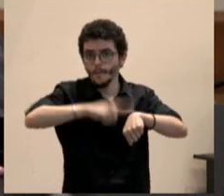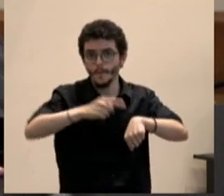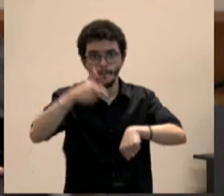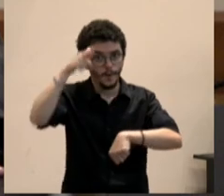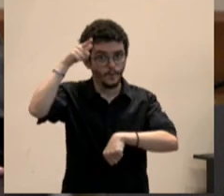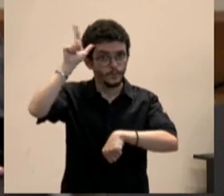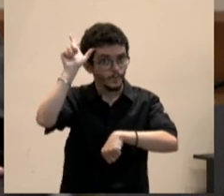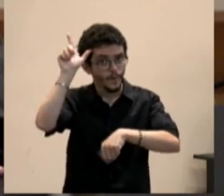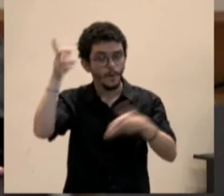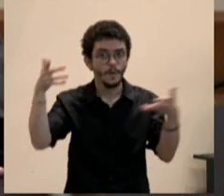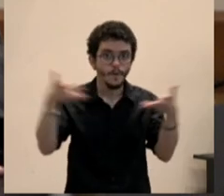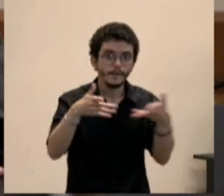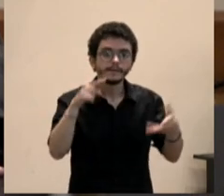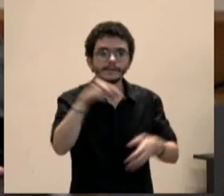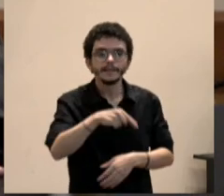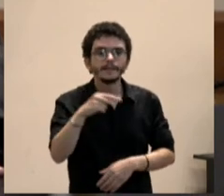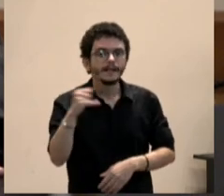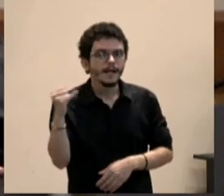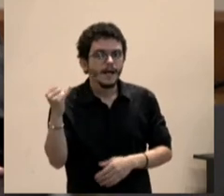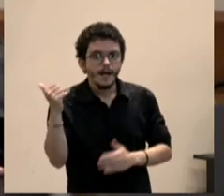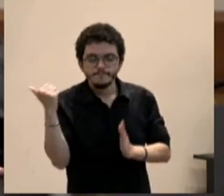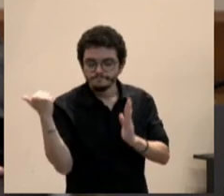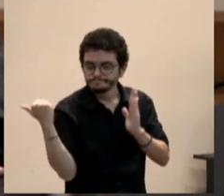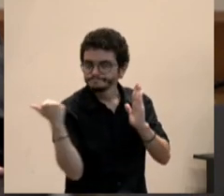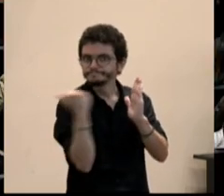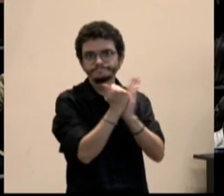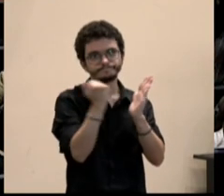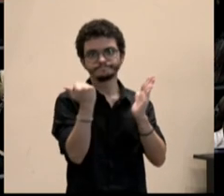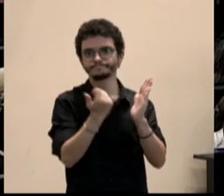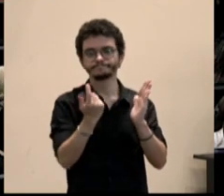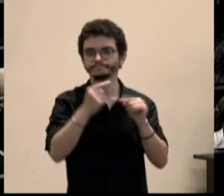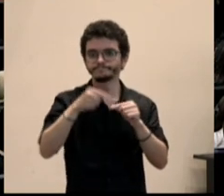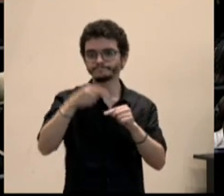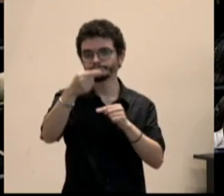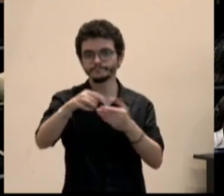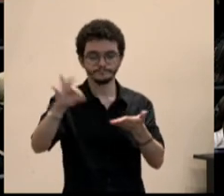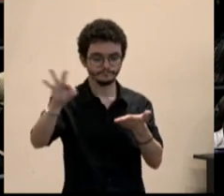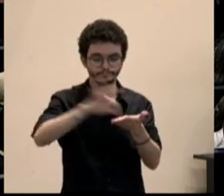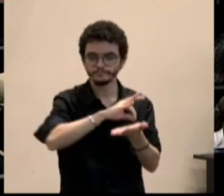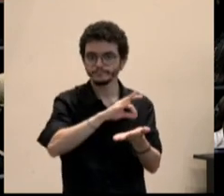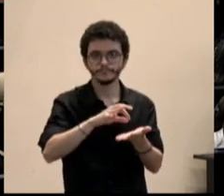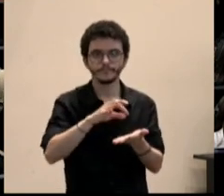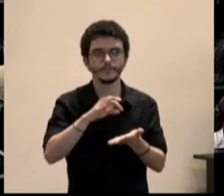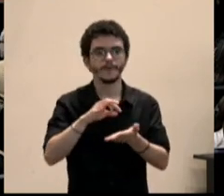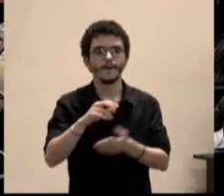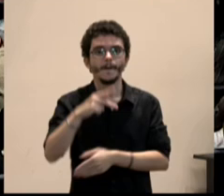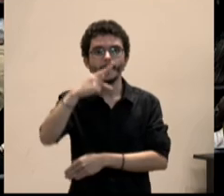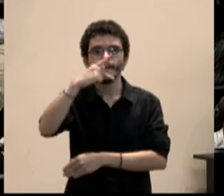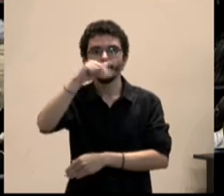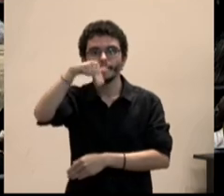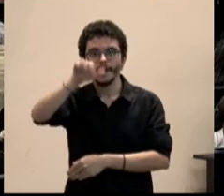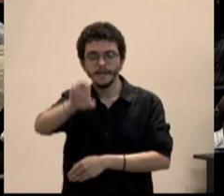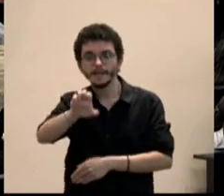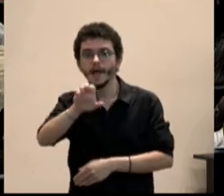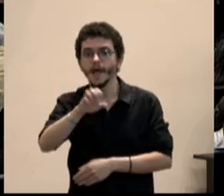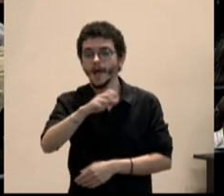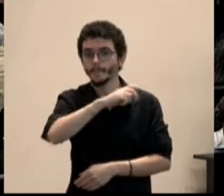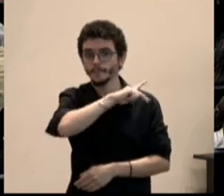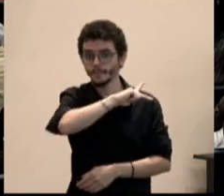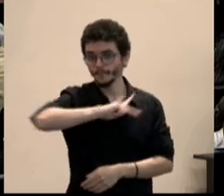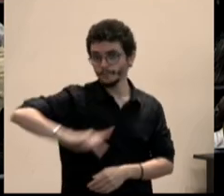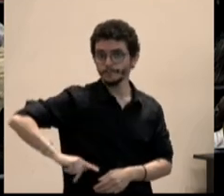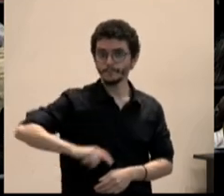ele é extremamente marcante. Após a assinatura do PNE pelo presidente Lula,